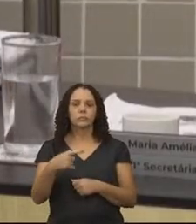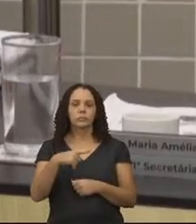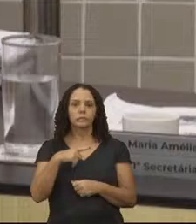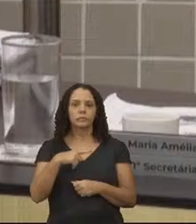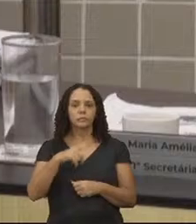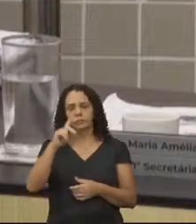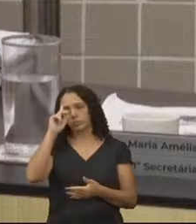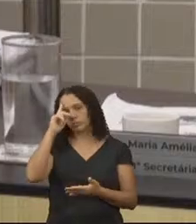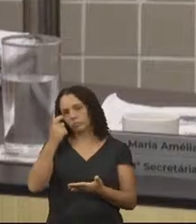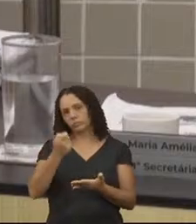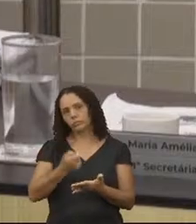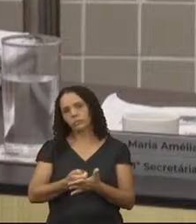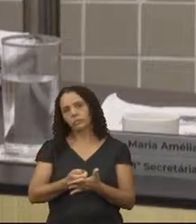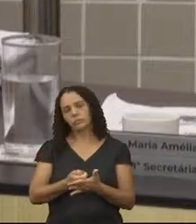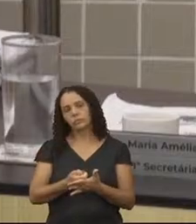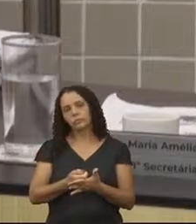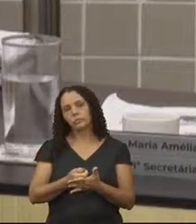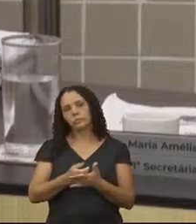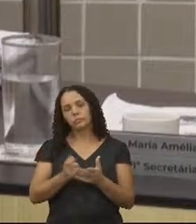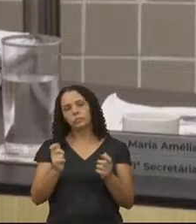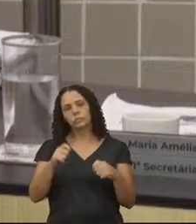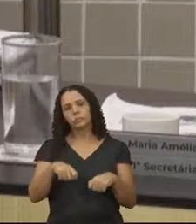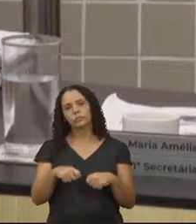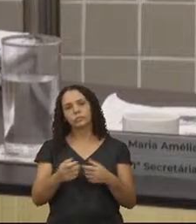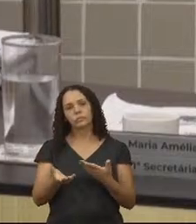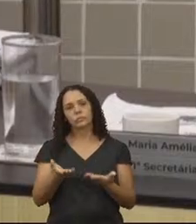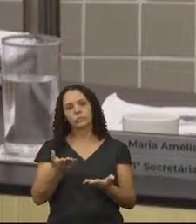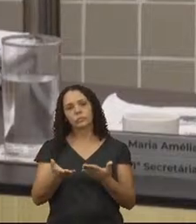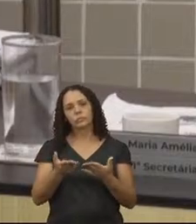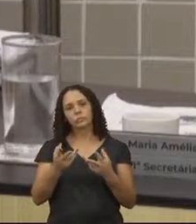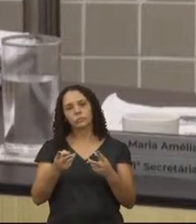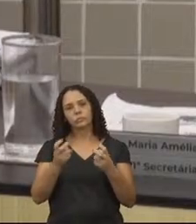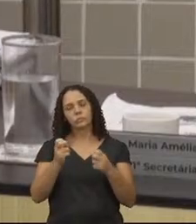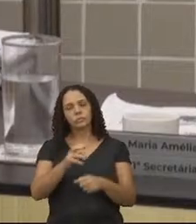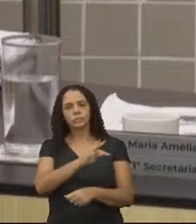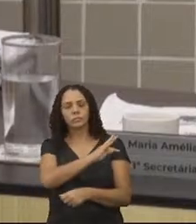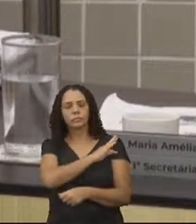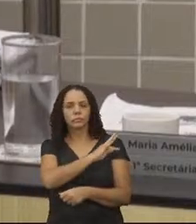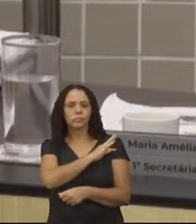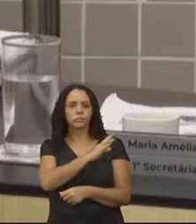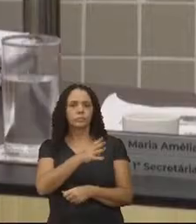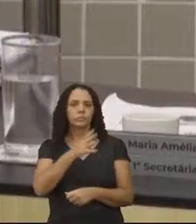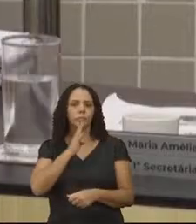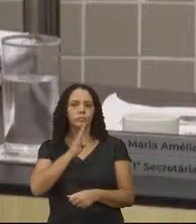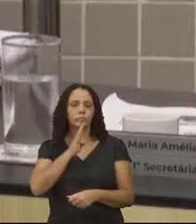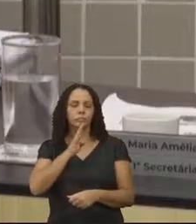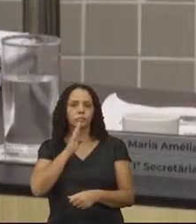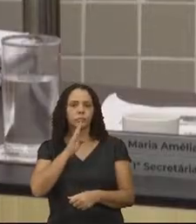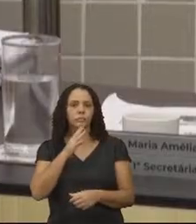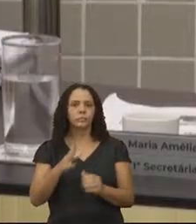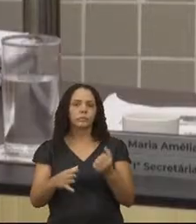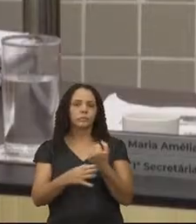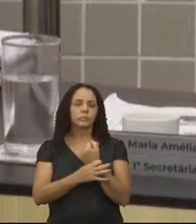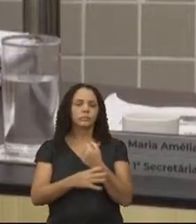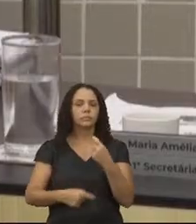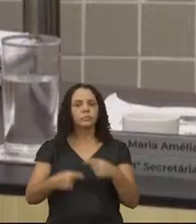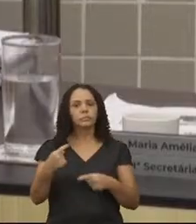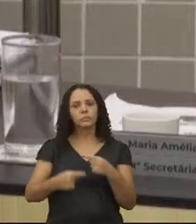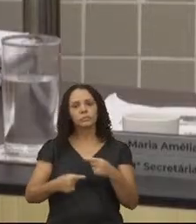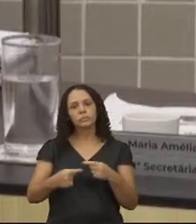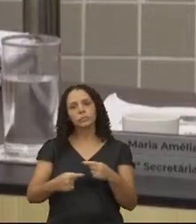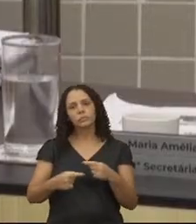tomar decisões com competência, equilíbrio e reconhecimento técnico, garantindo que projetos e políticas